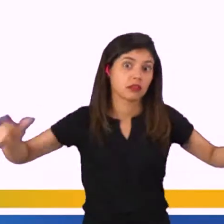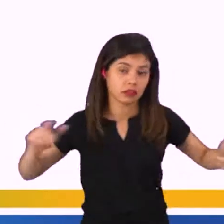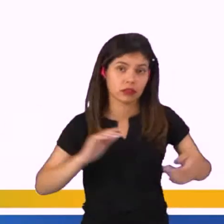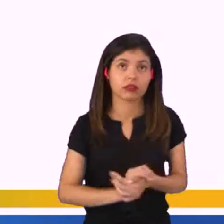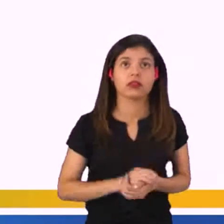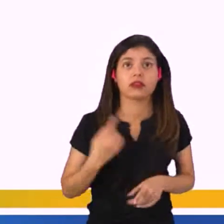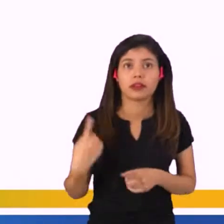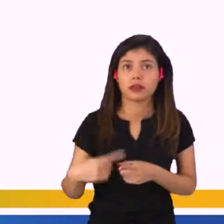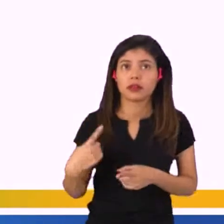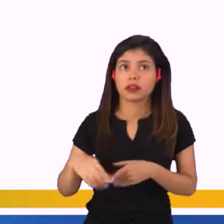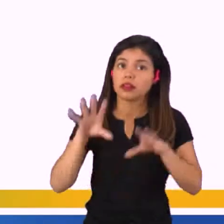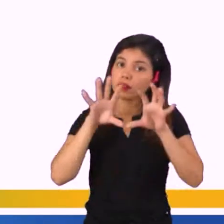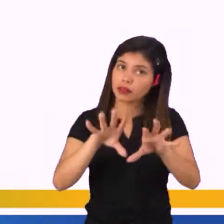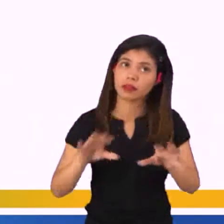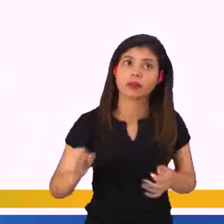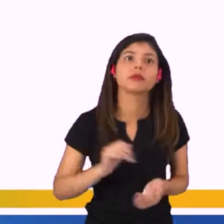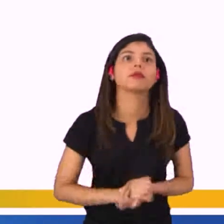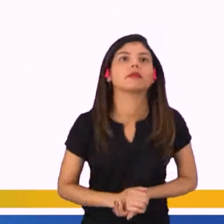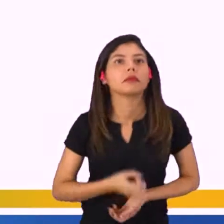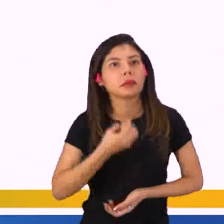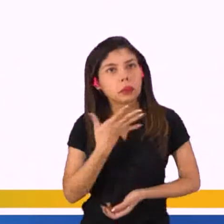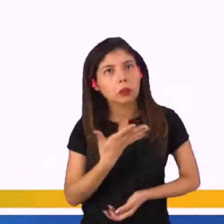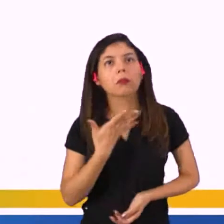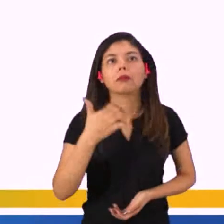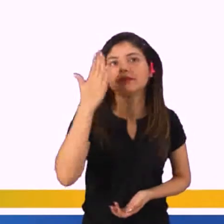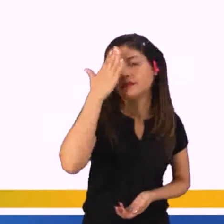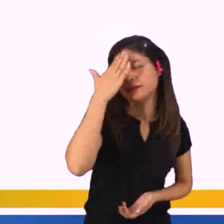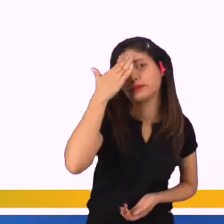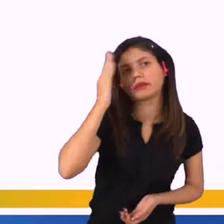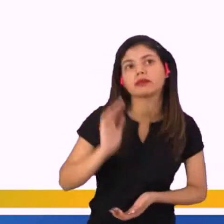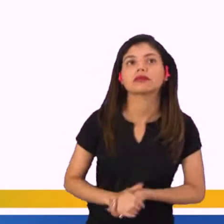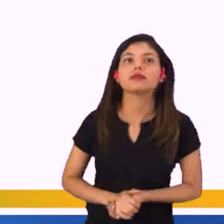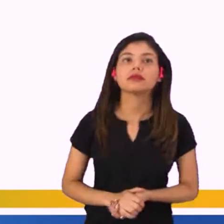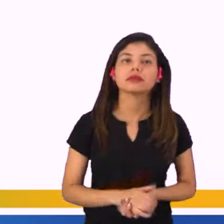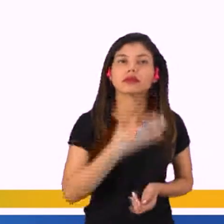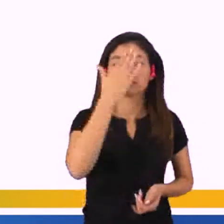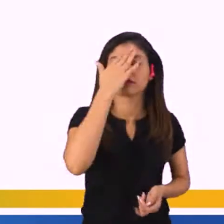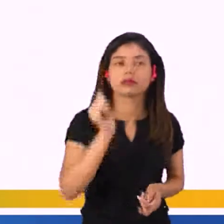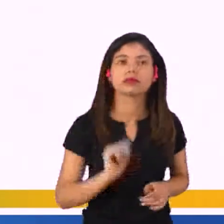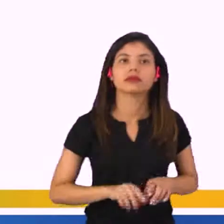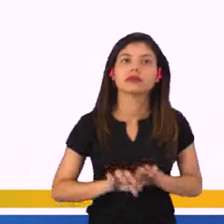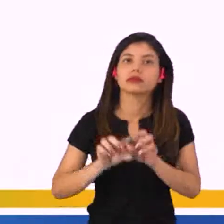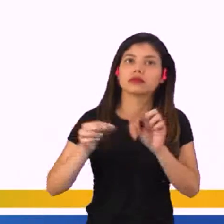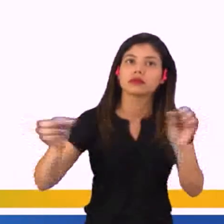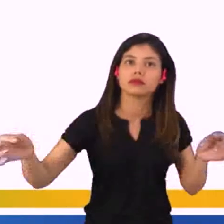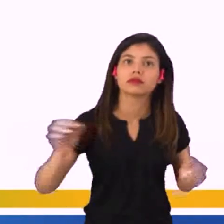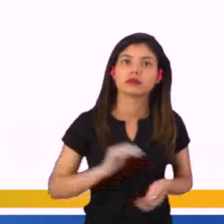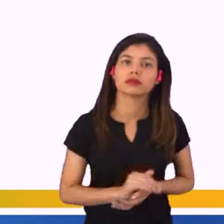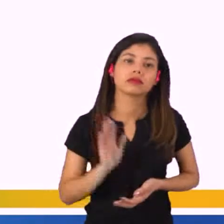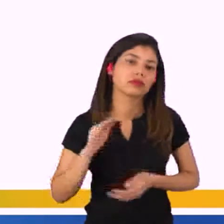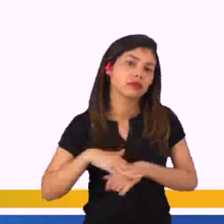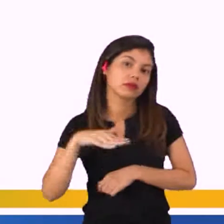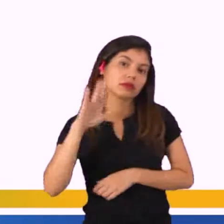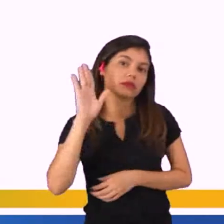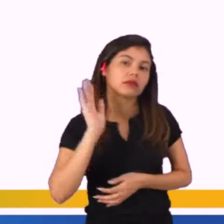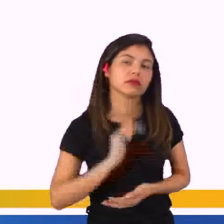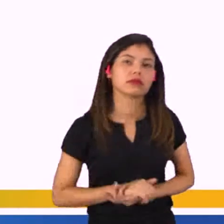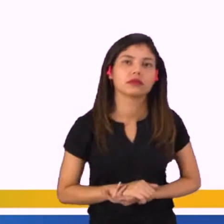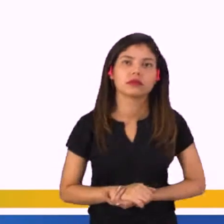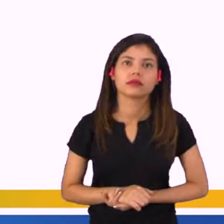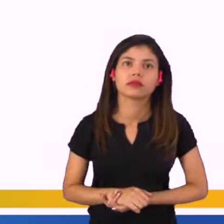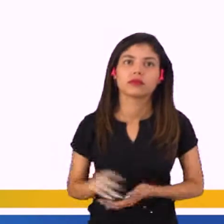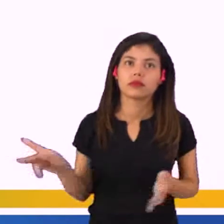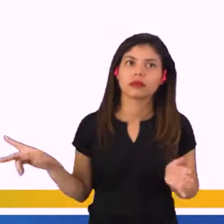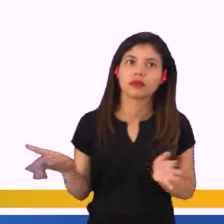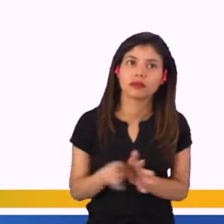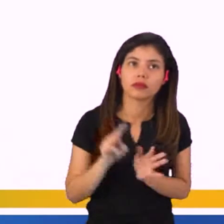muito grandes, certo? Então, dessa forma, seria bastante conveniente aqui a gente definir unidades de comprimentos maiores, né,